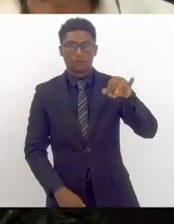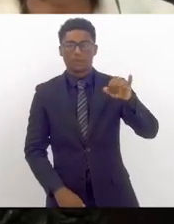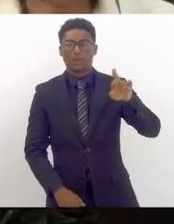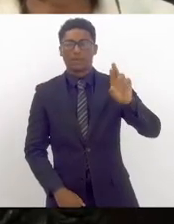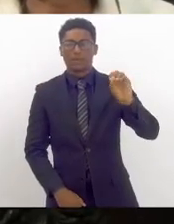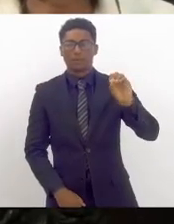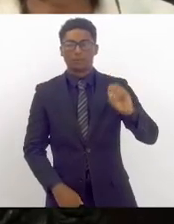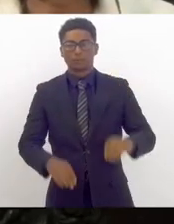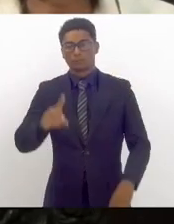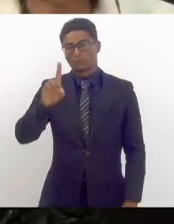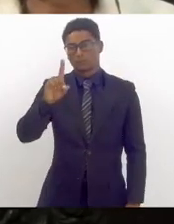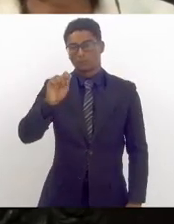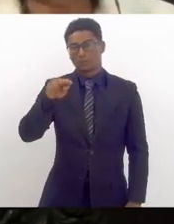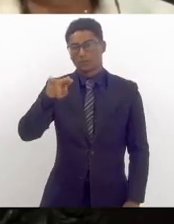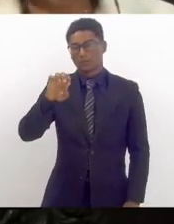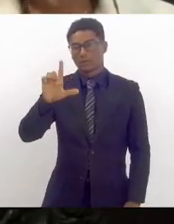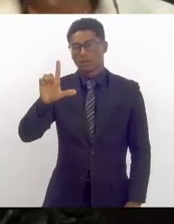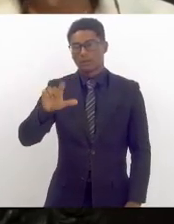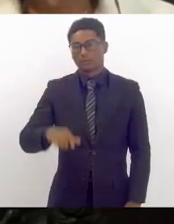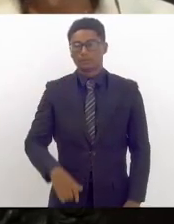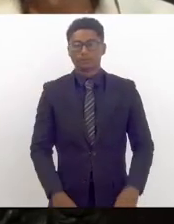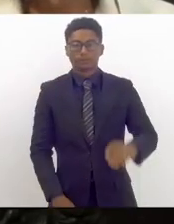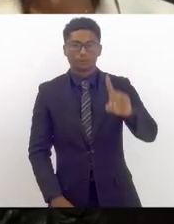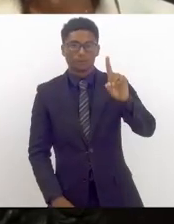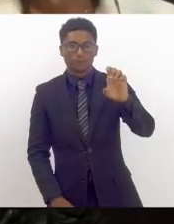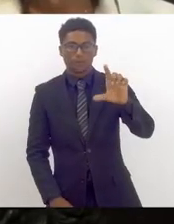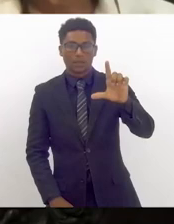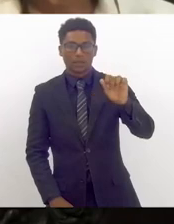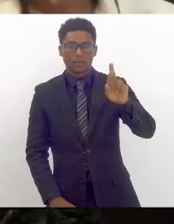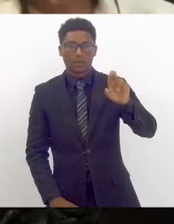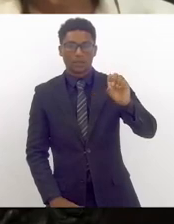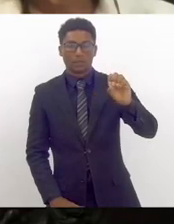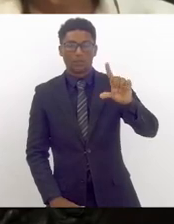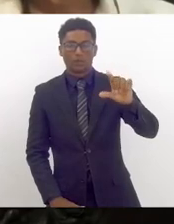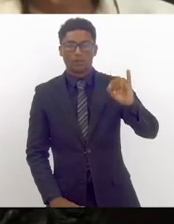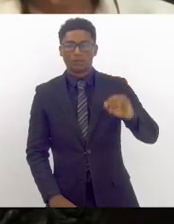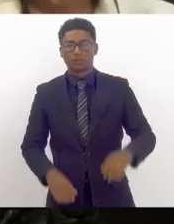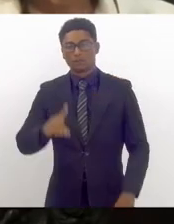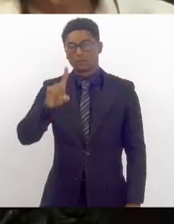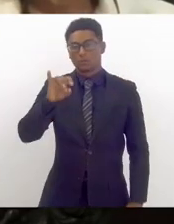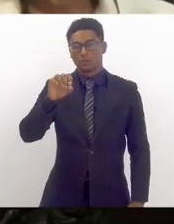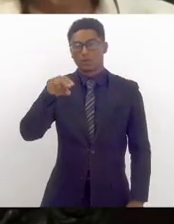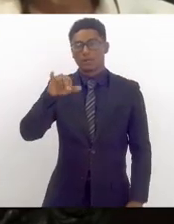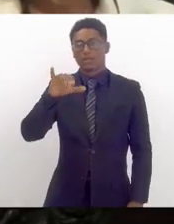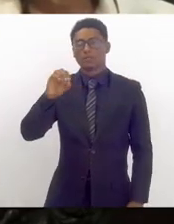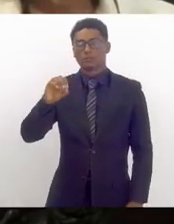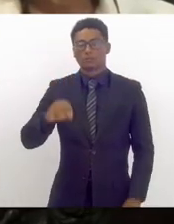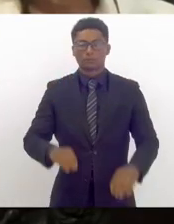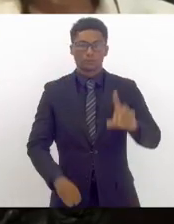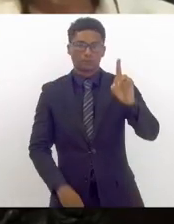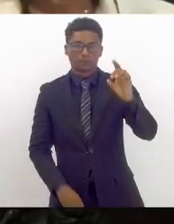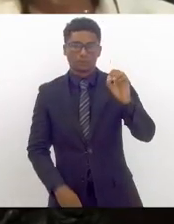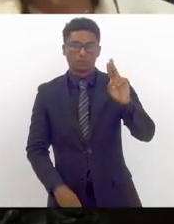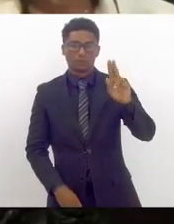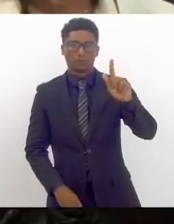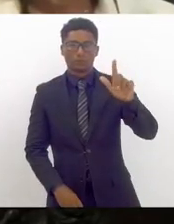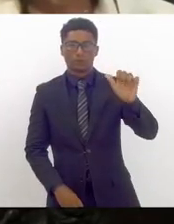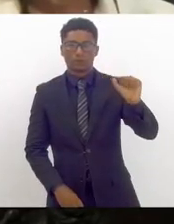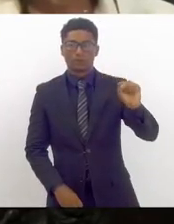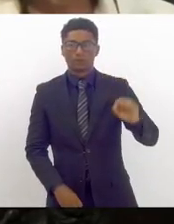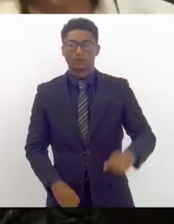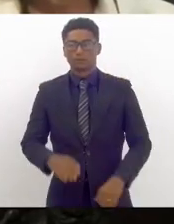Daniel Librelon, Delaroli, Dionísio Lins, Douglas Ruas,